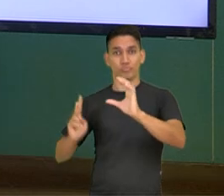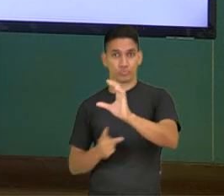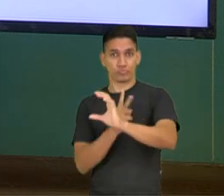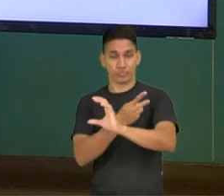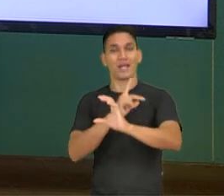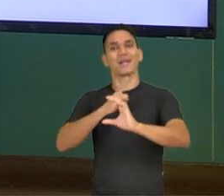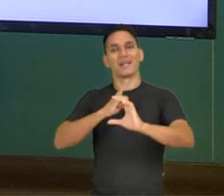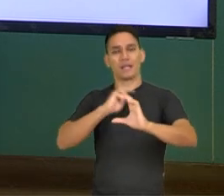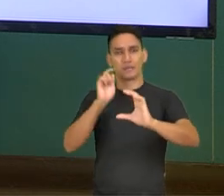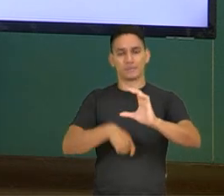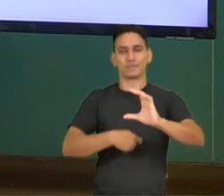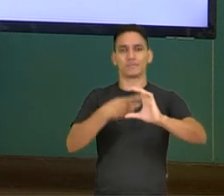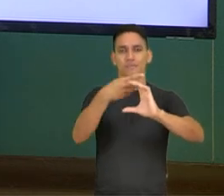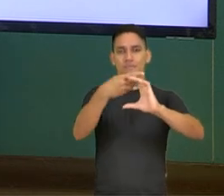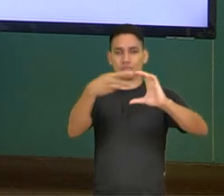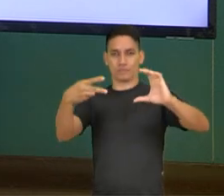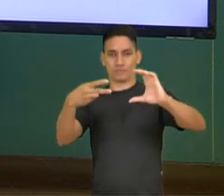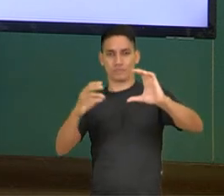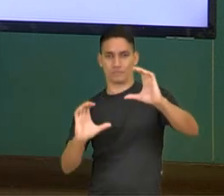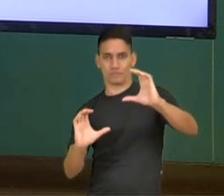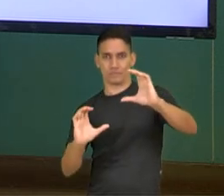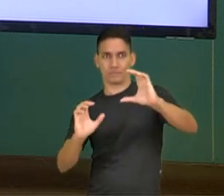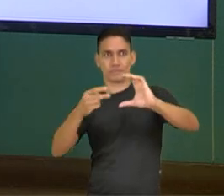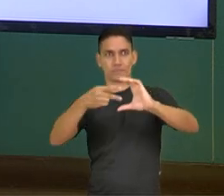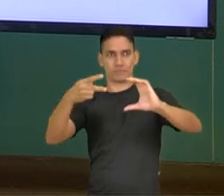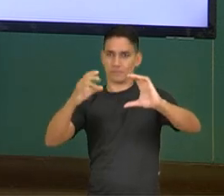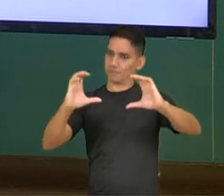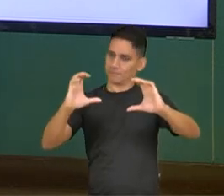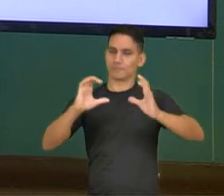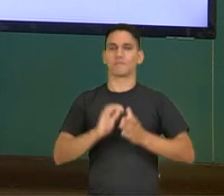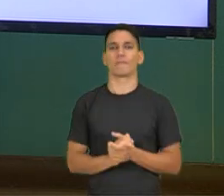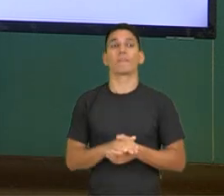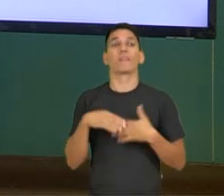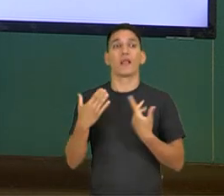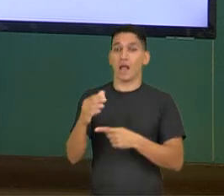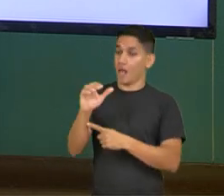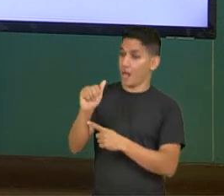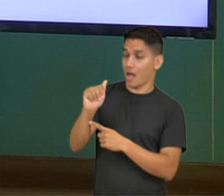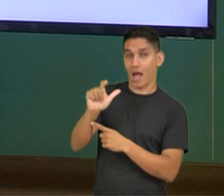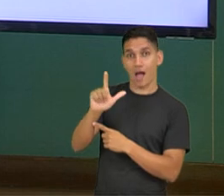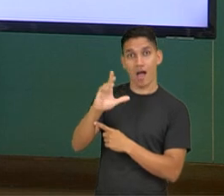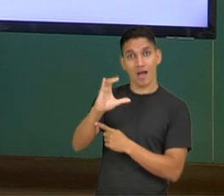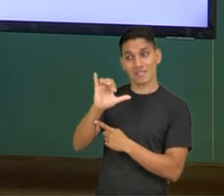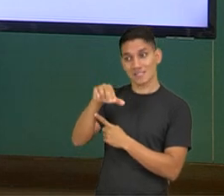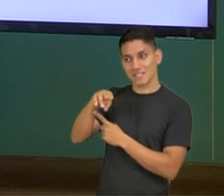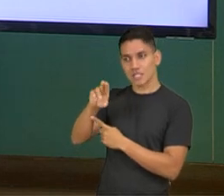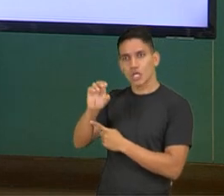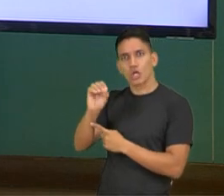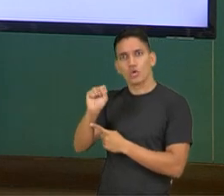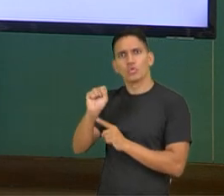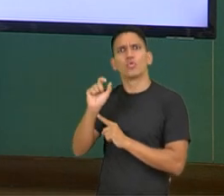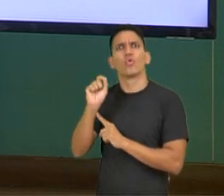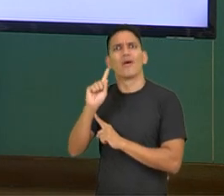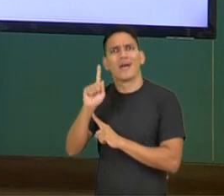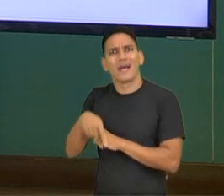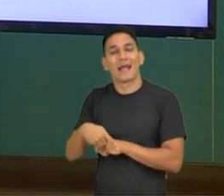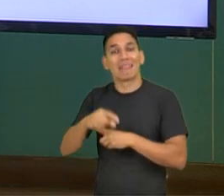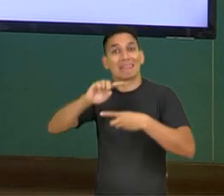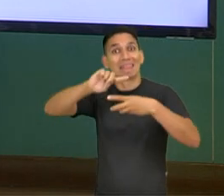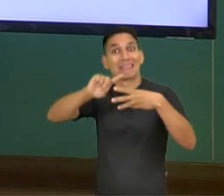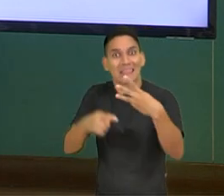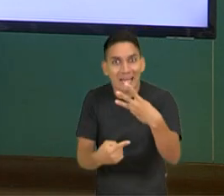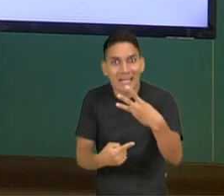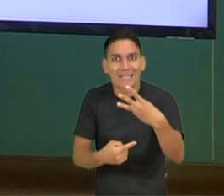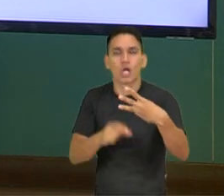dupla ligação. E os alcinos são aqueles hidrocarbonetos que possuem uma tripla